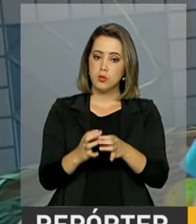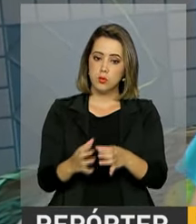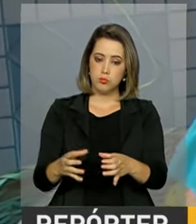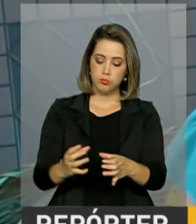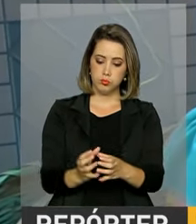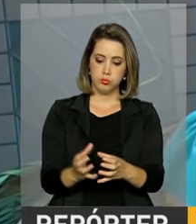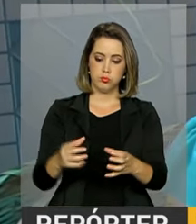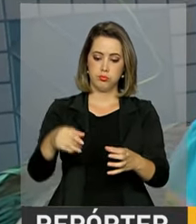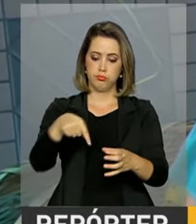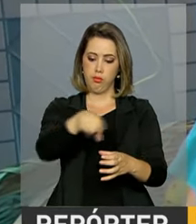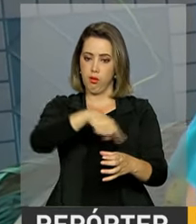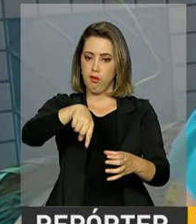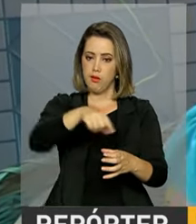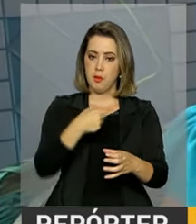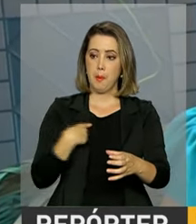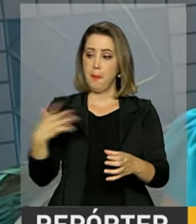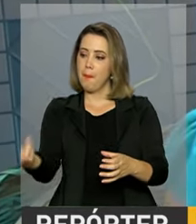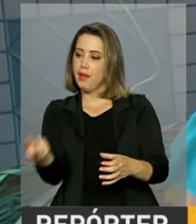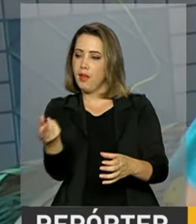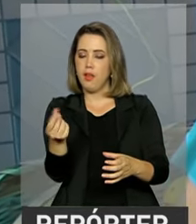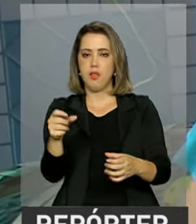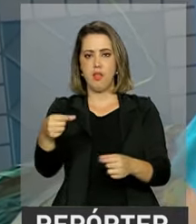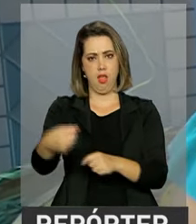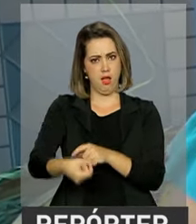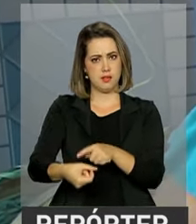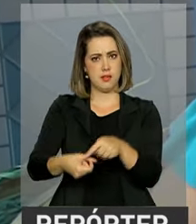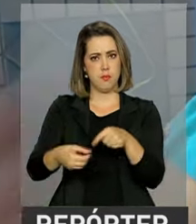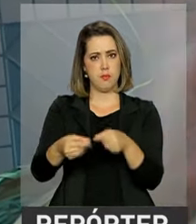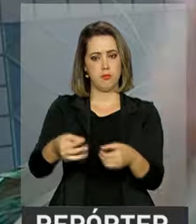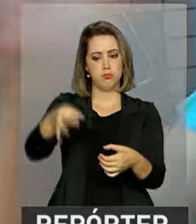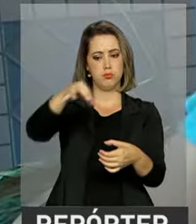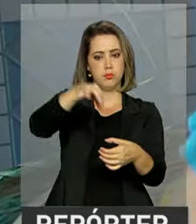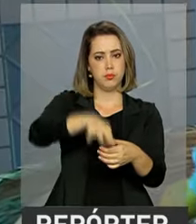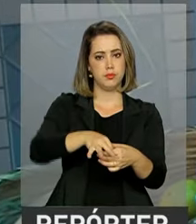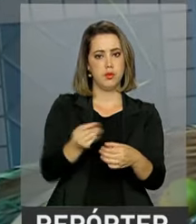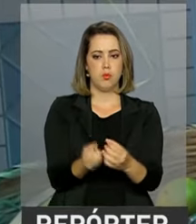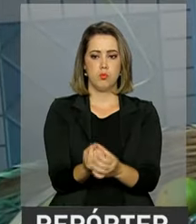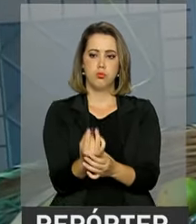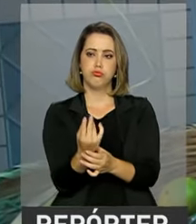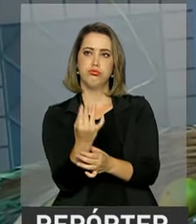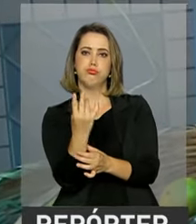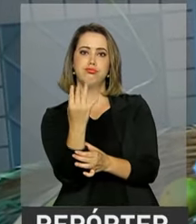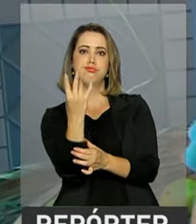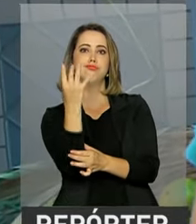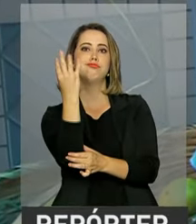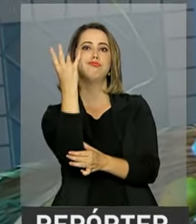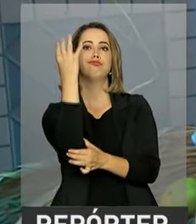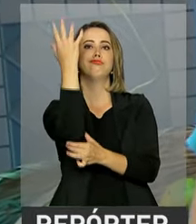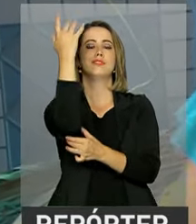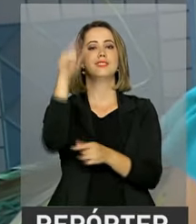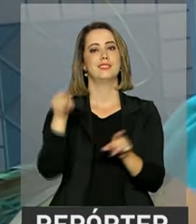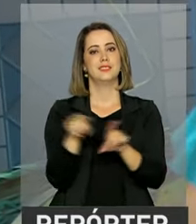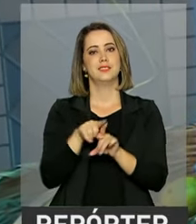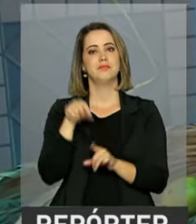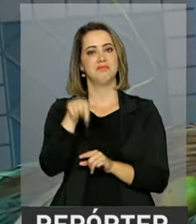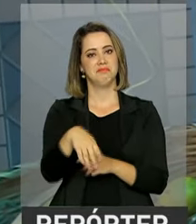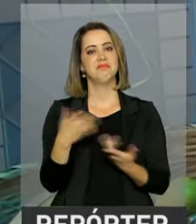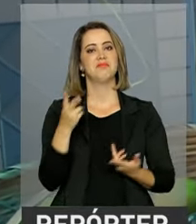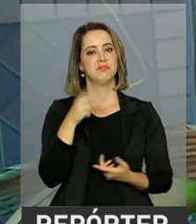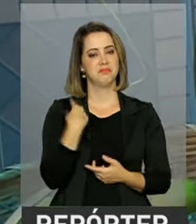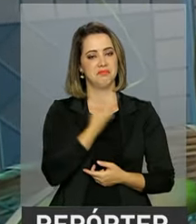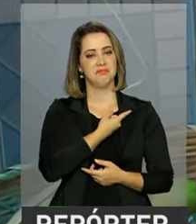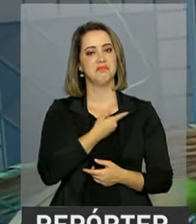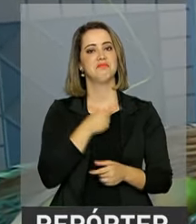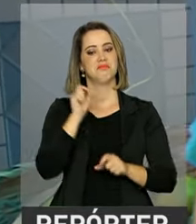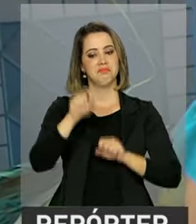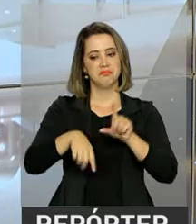bertalha, peguei a semente aqui, né, levei, plantou, tá bonita, lá pelo muro da casa, estou usando a bertalha que eu plantei, que nós